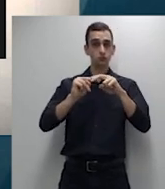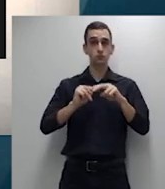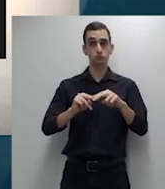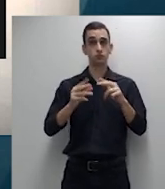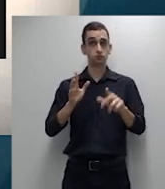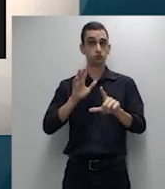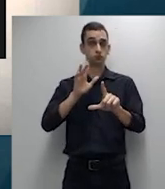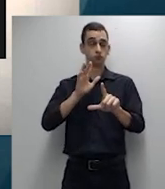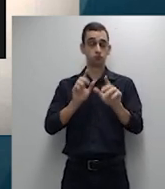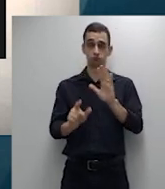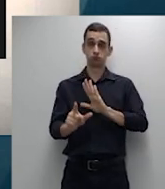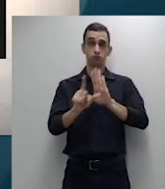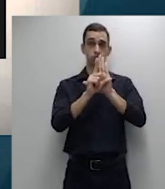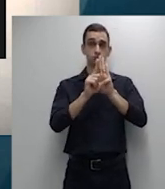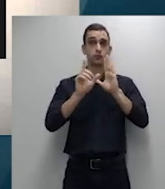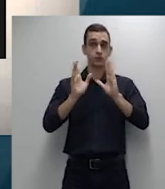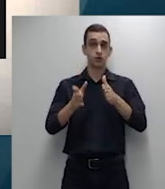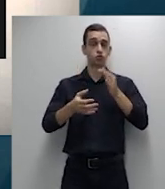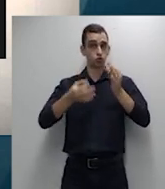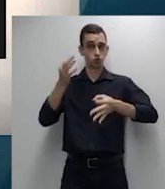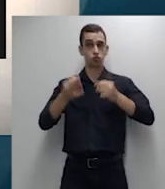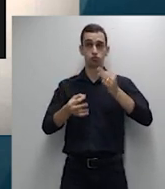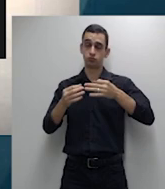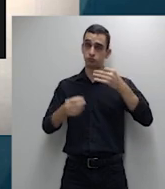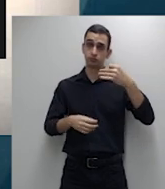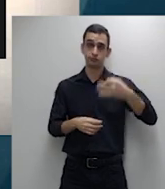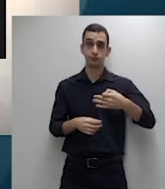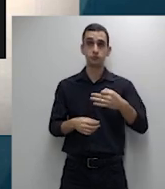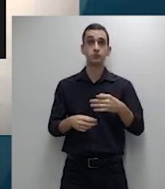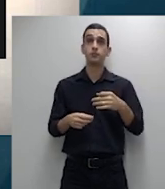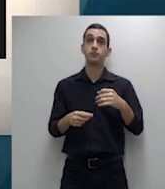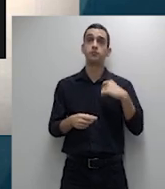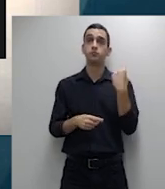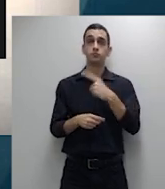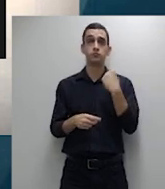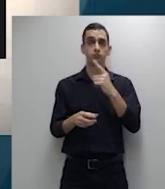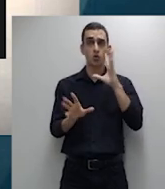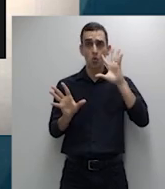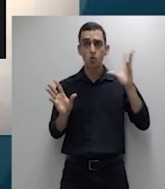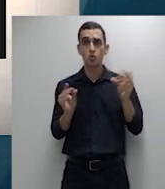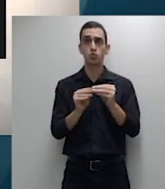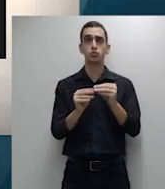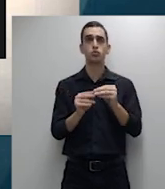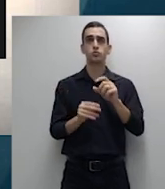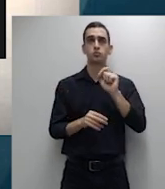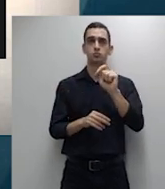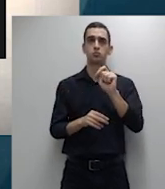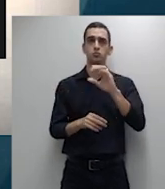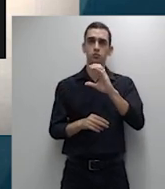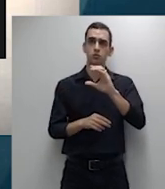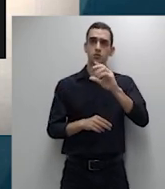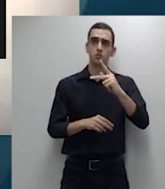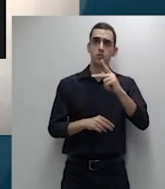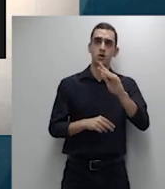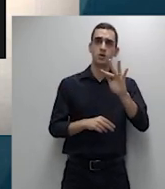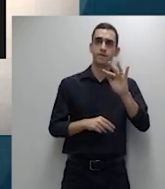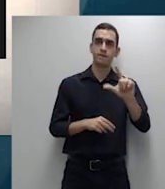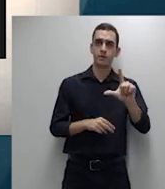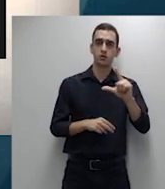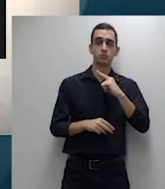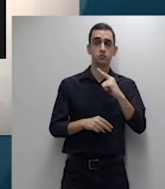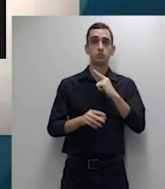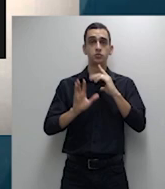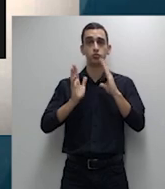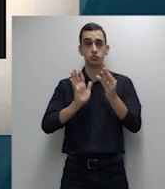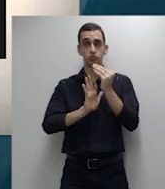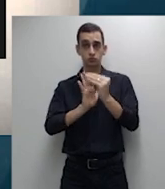parcialmente e funcional Qual foi a conclusão gira a CPFL violando